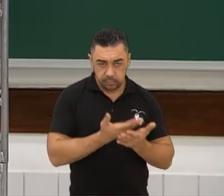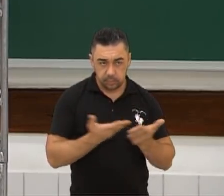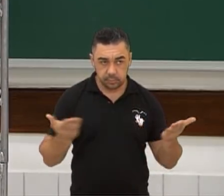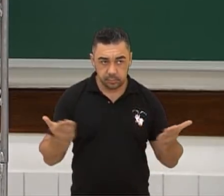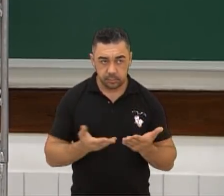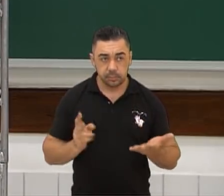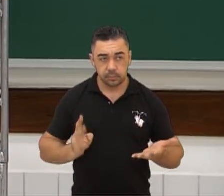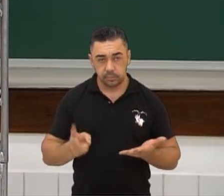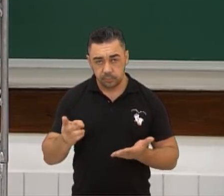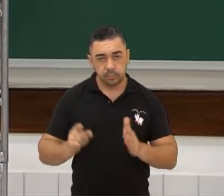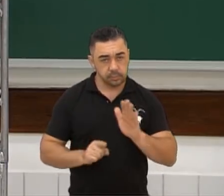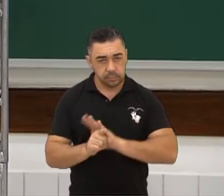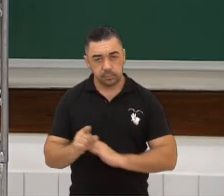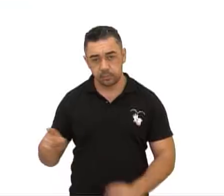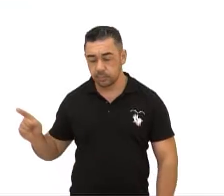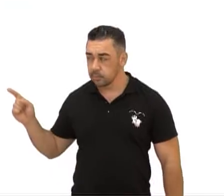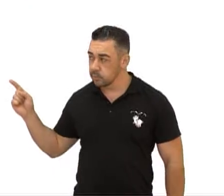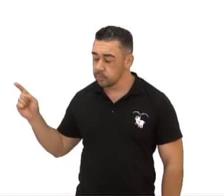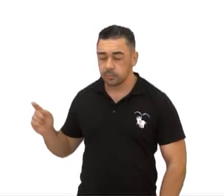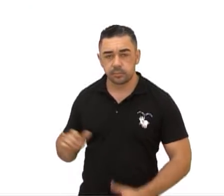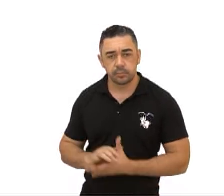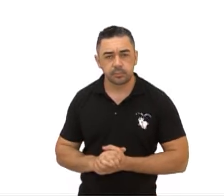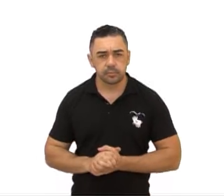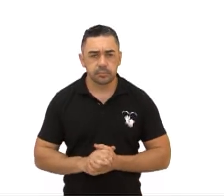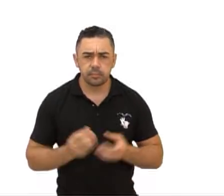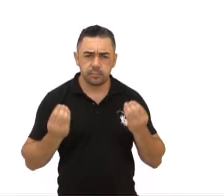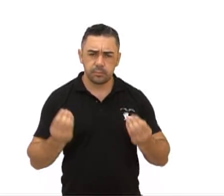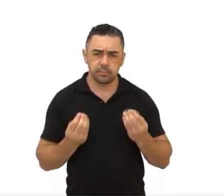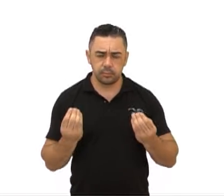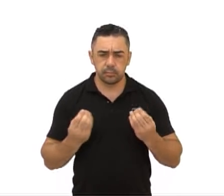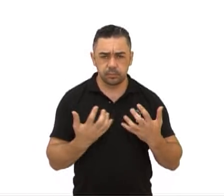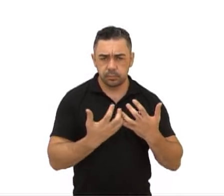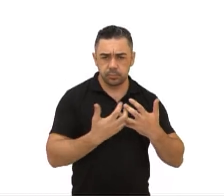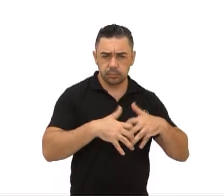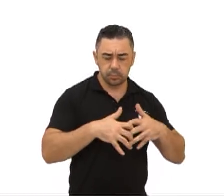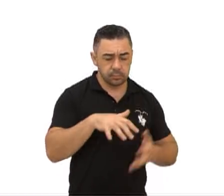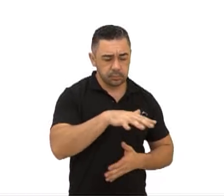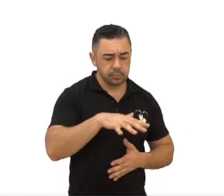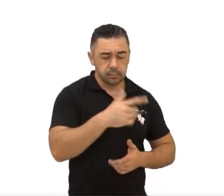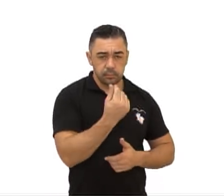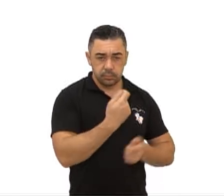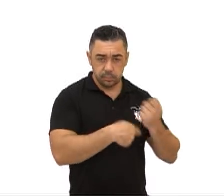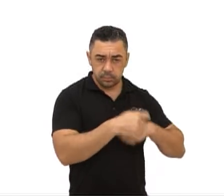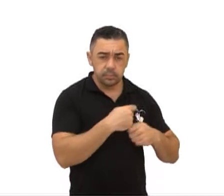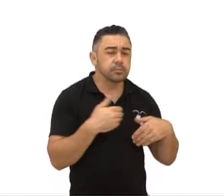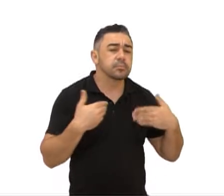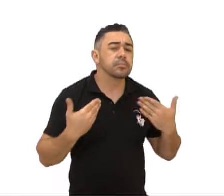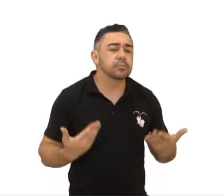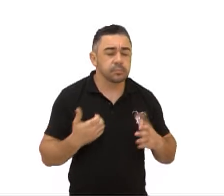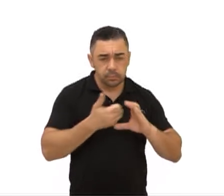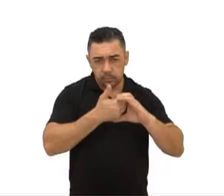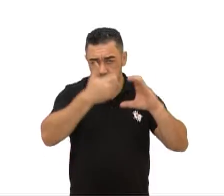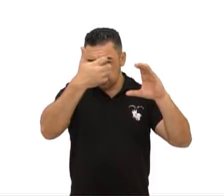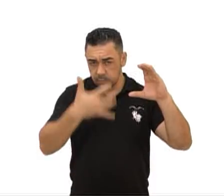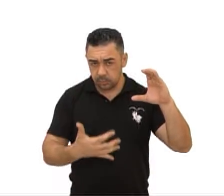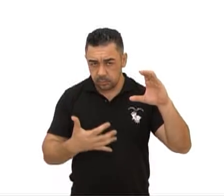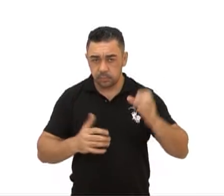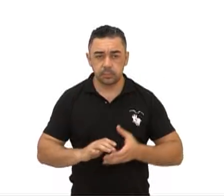para a gente continuar, tem um quiz. O sistema econômico na União Soviética era baseado em quais